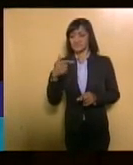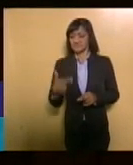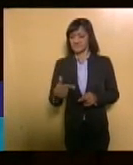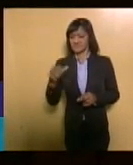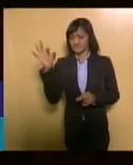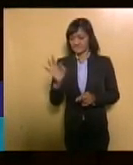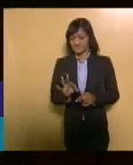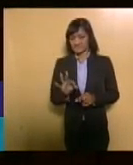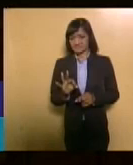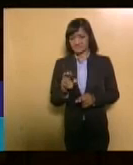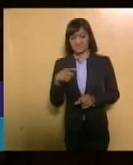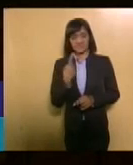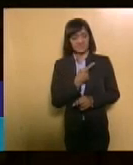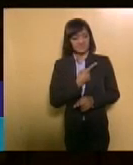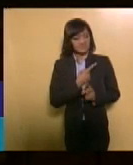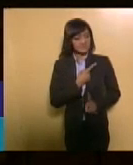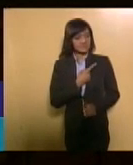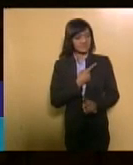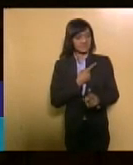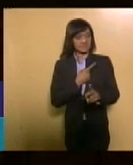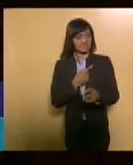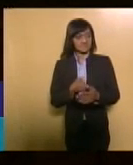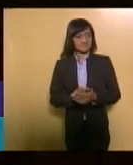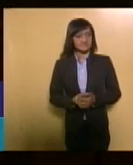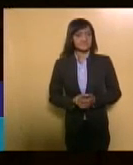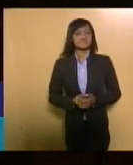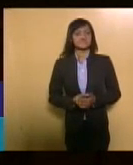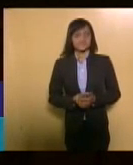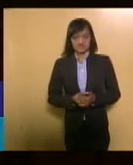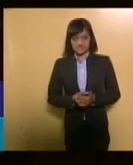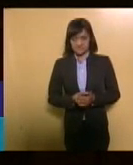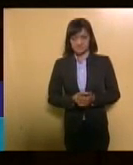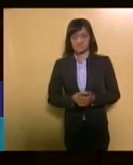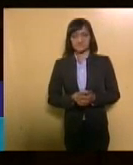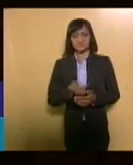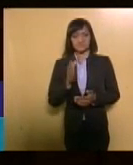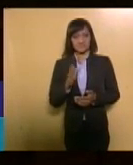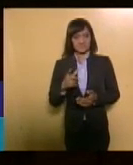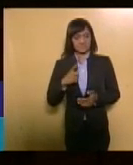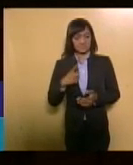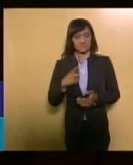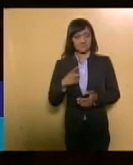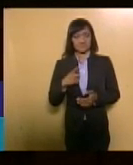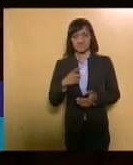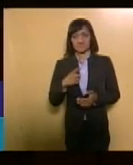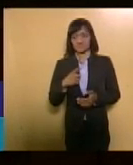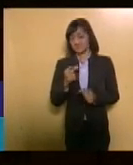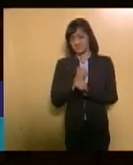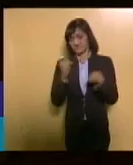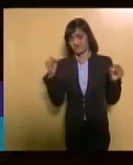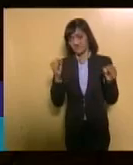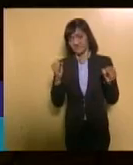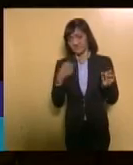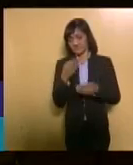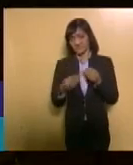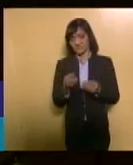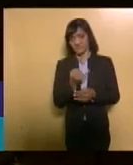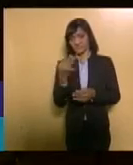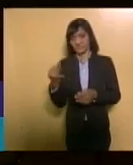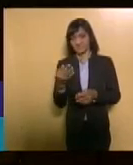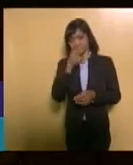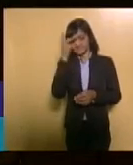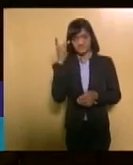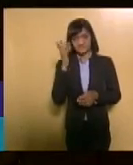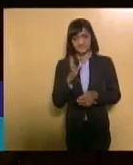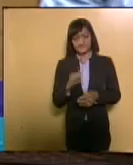Então se a gente continuasse nesse viés nós estaríamos com números insuportáveis e sustentáveis aí